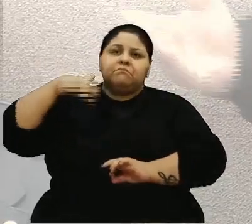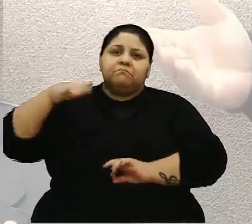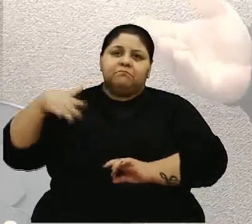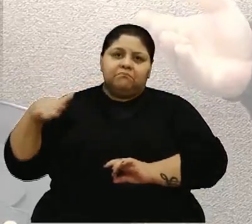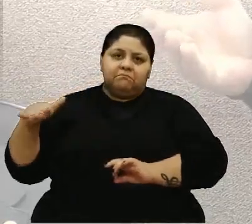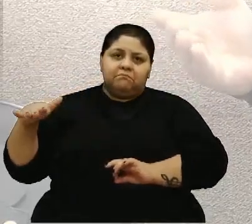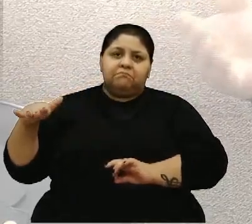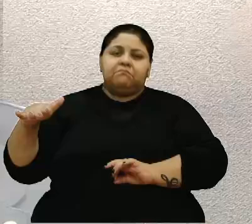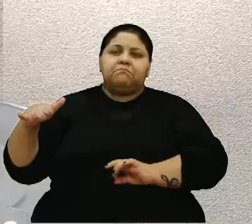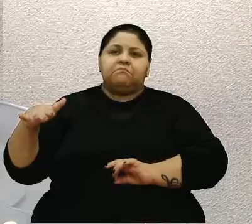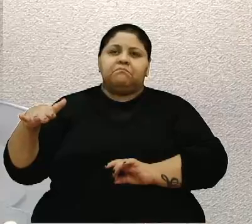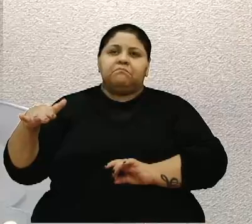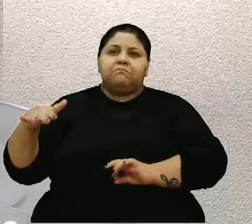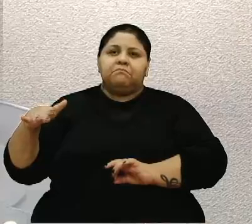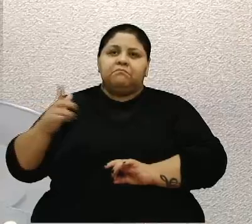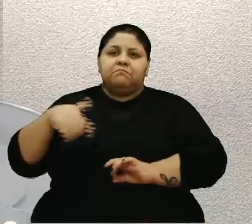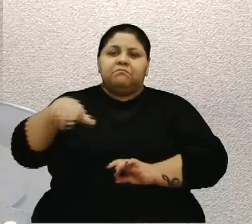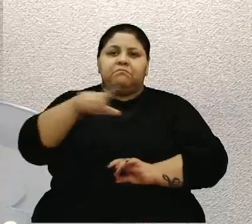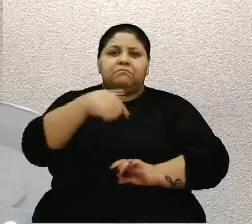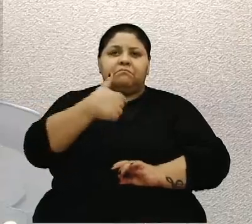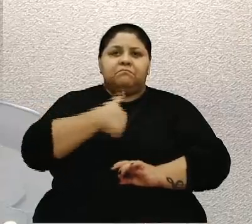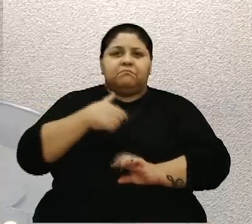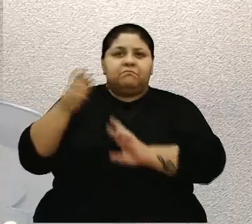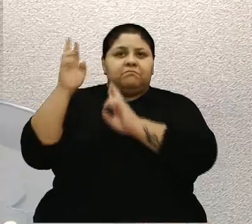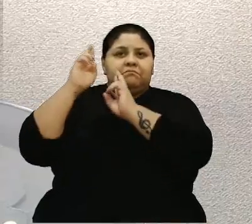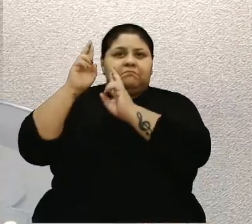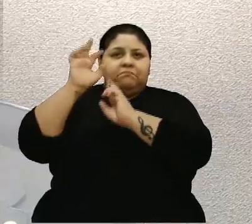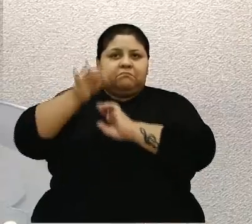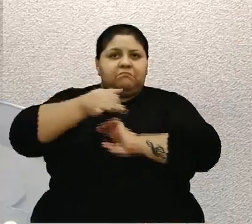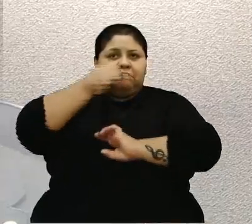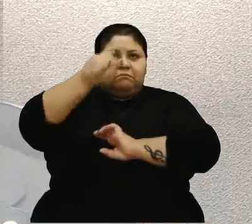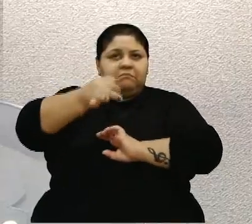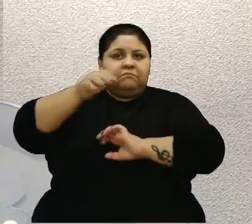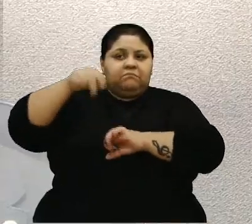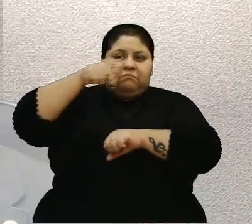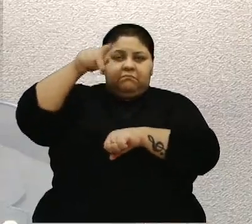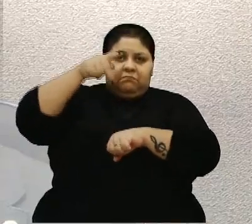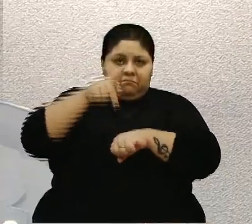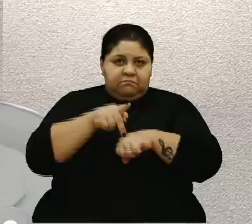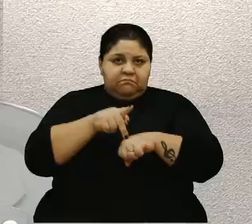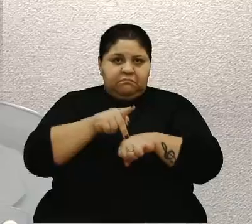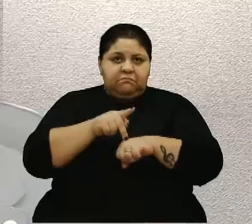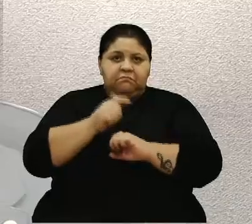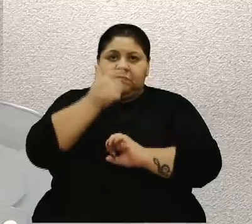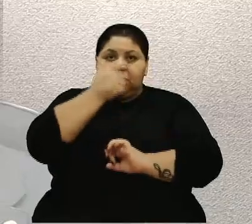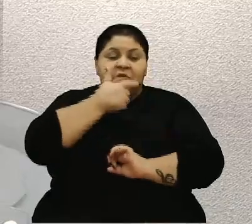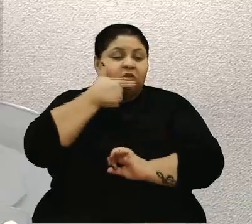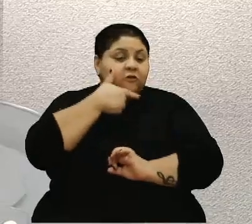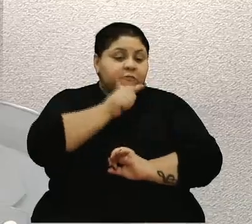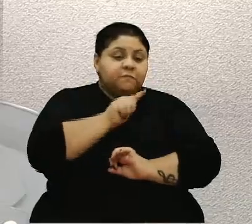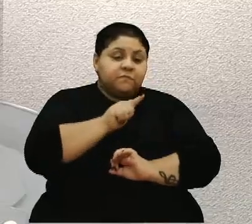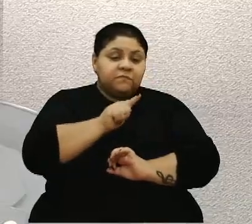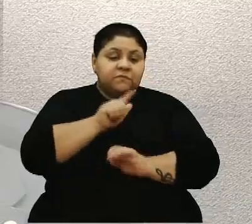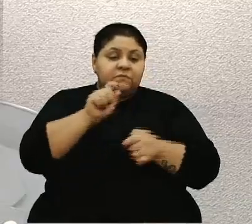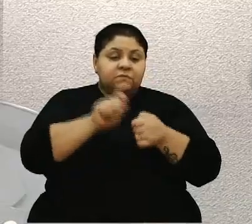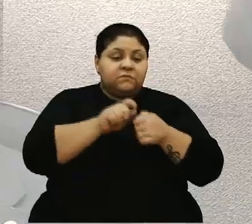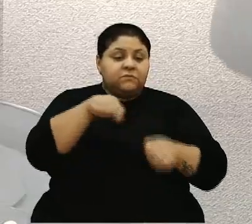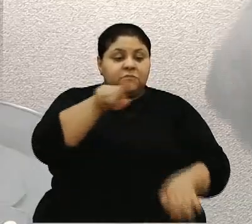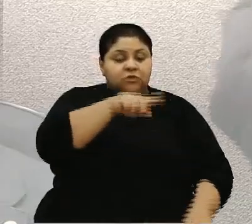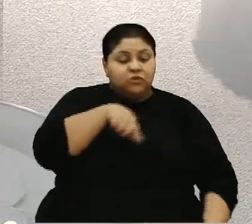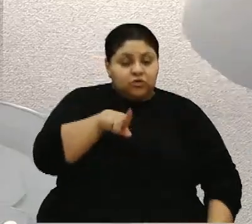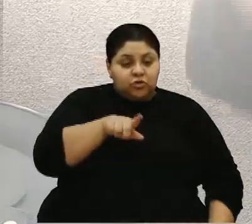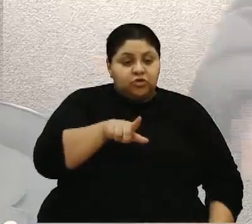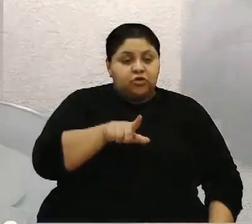nossas crianças, a gente tem a esperança que sejam o futuro do nosso país, que talvez elas consigam fazer aquilo que nós, apesar